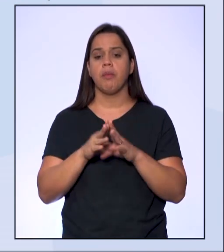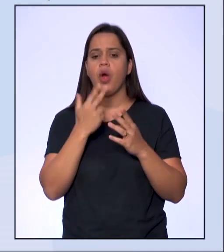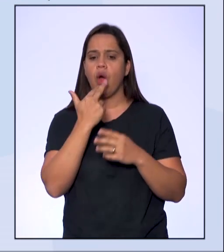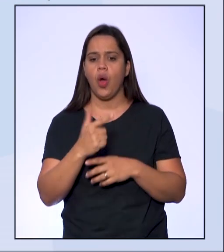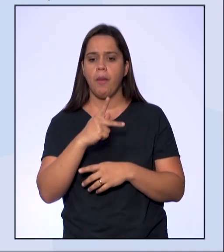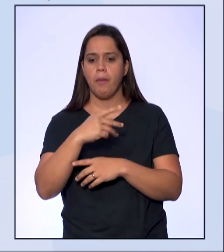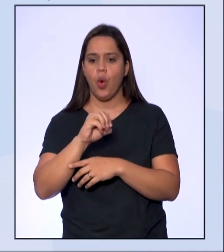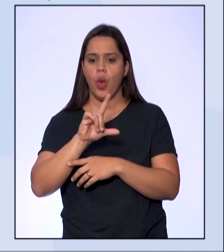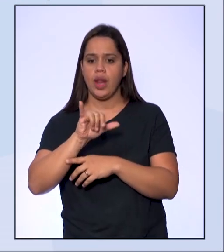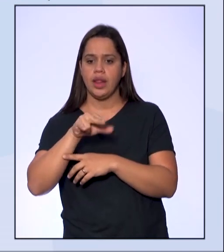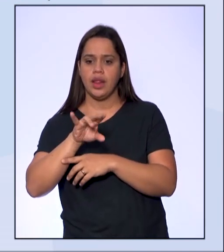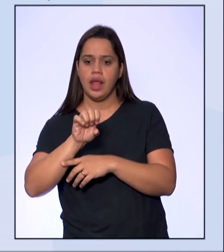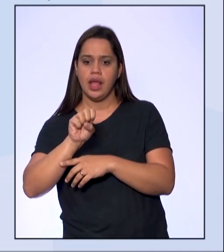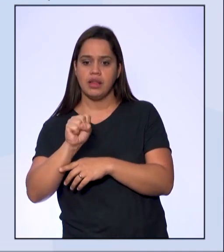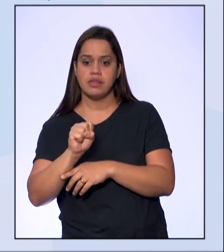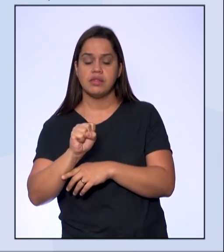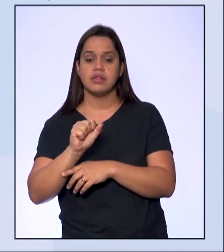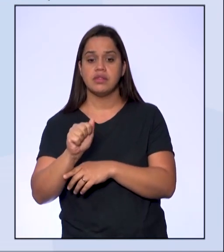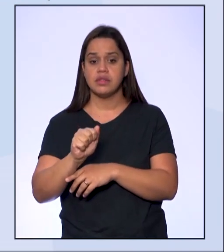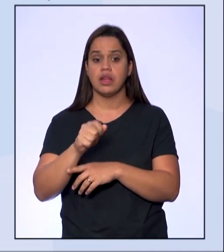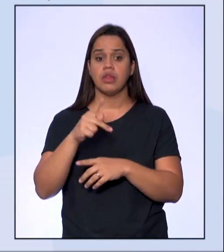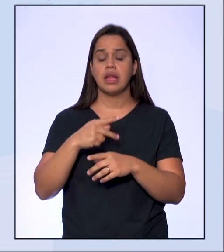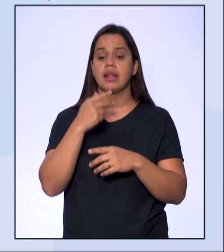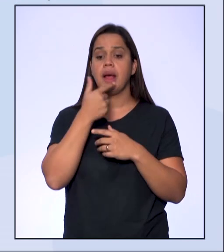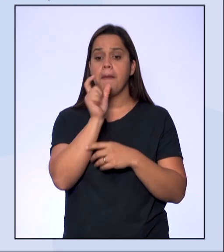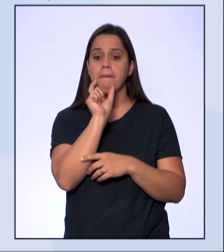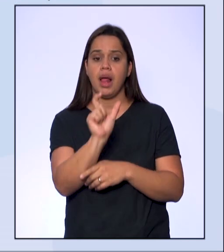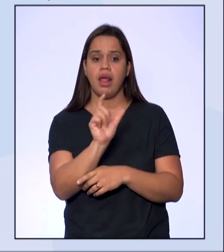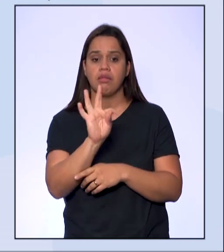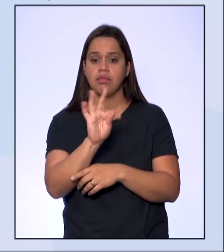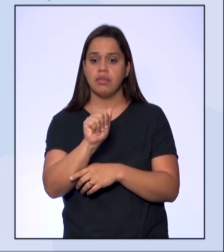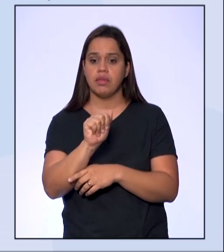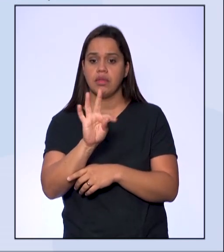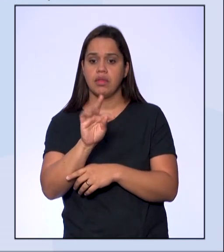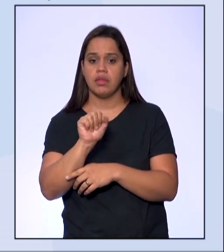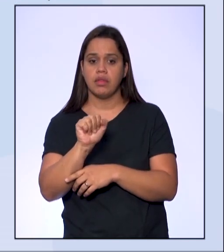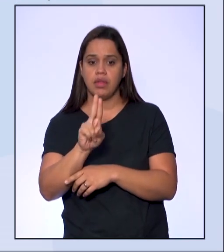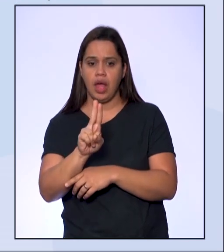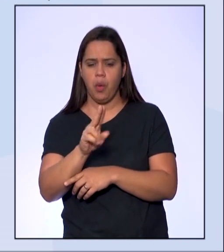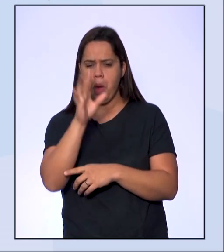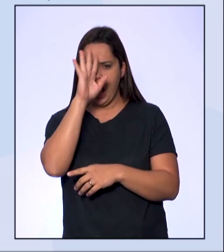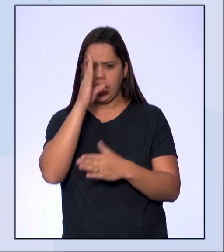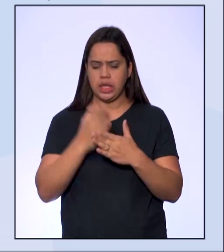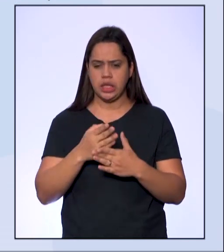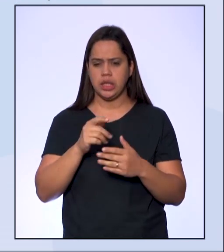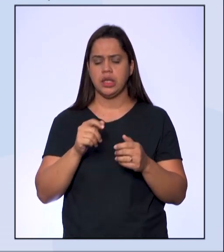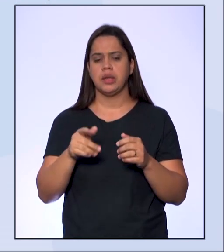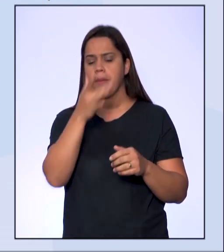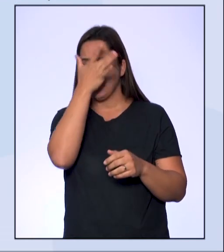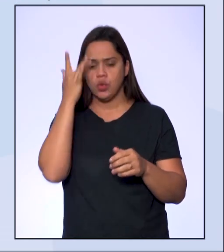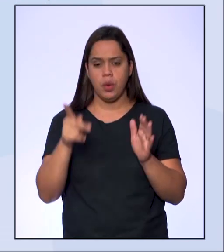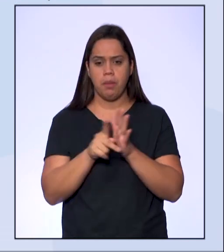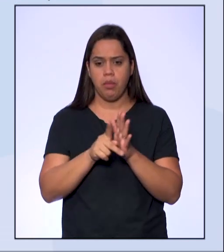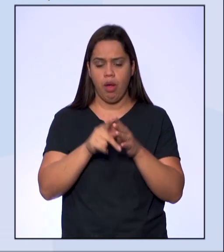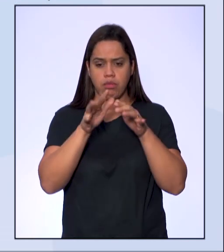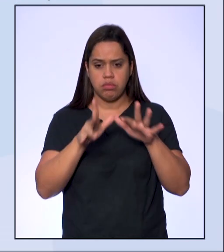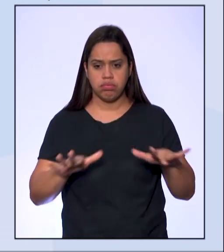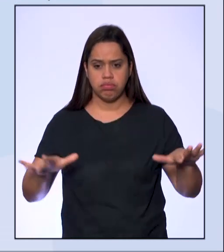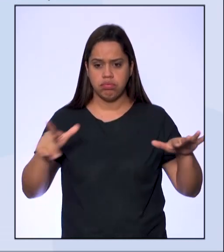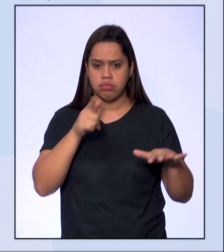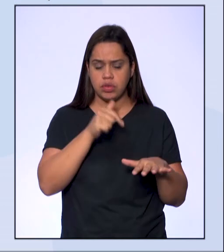tahitiano, na palavra tatau. Acredita-se que os povos próximos ao Oceano Pacífico cultivavam a tradição da